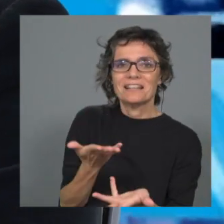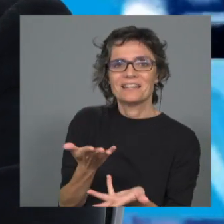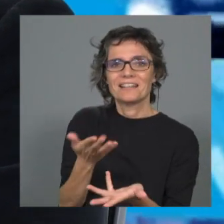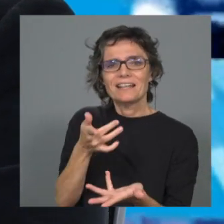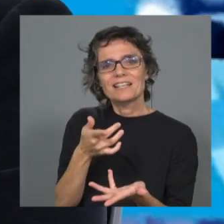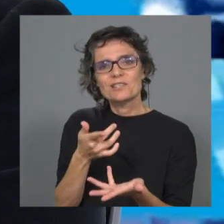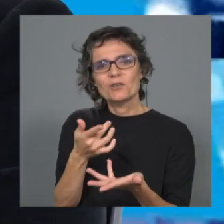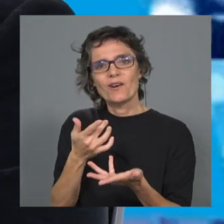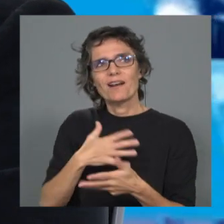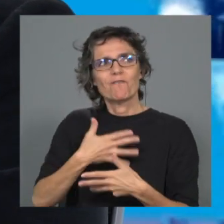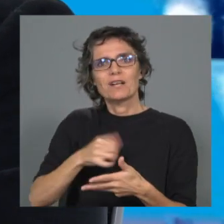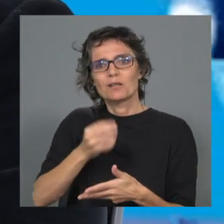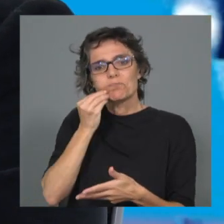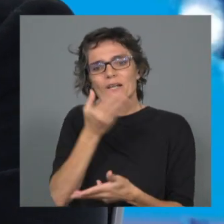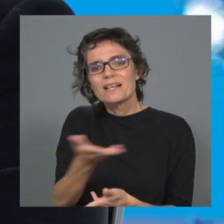Ubuntu,